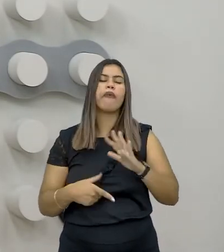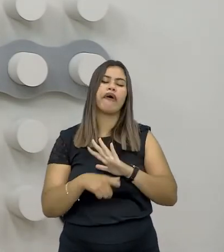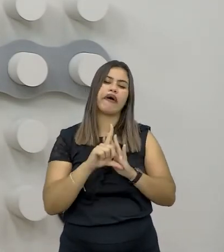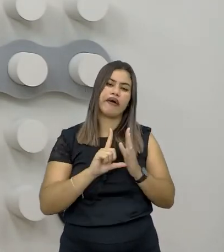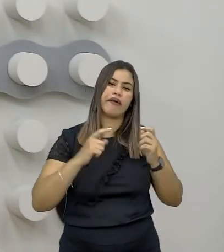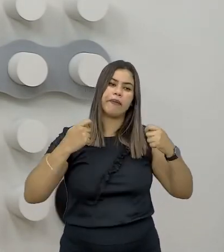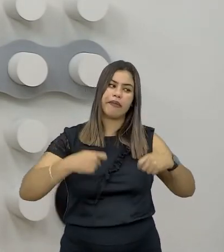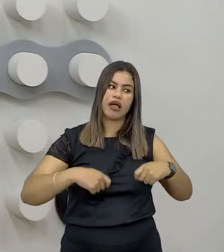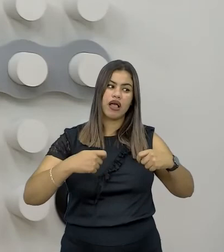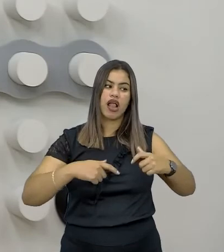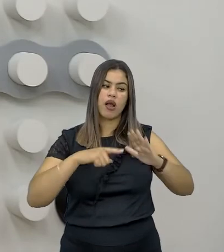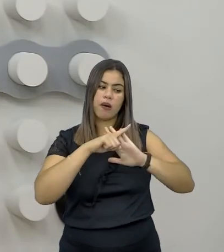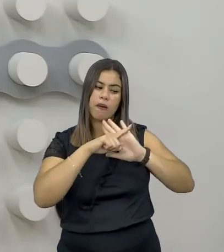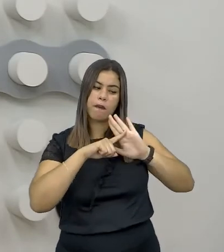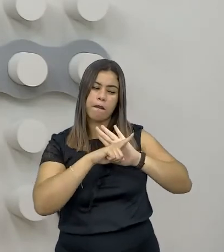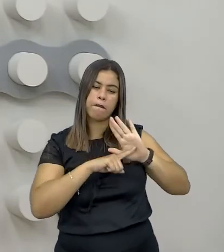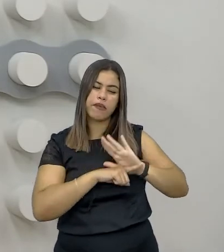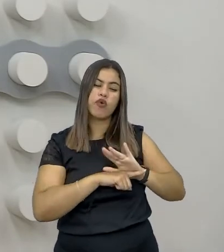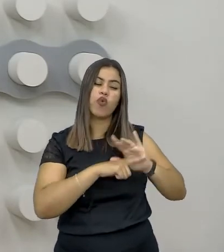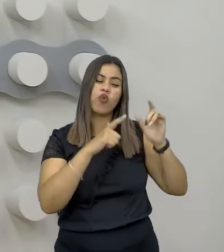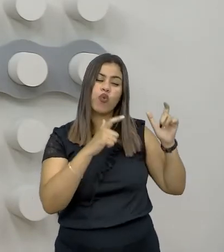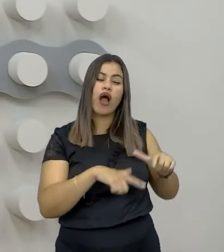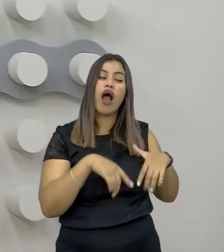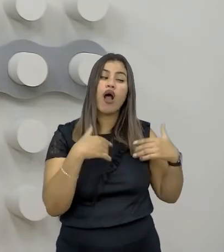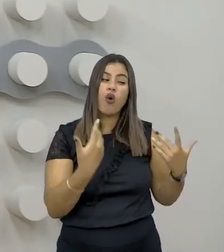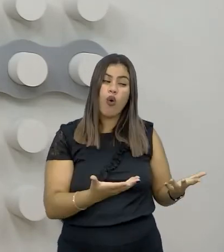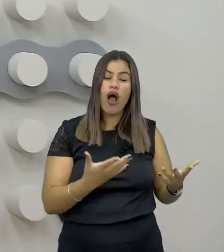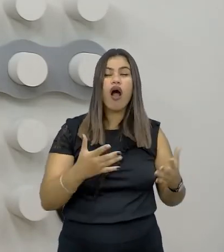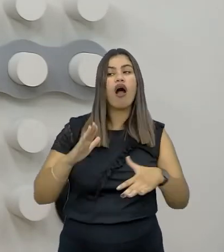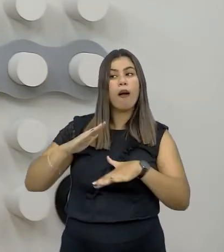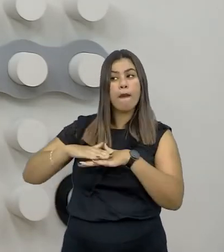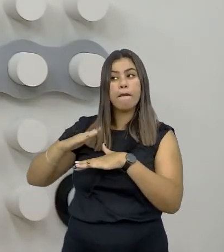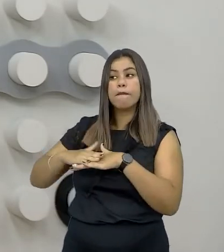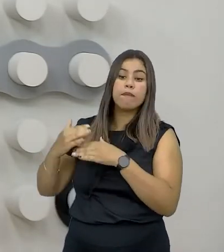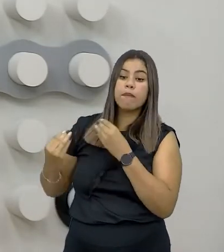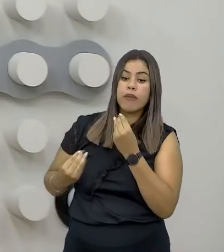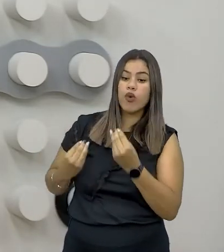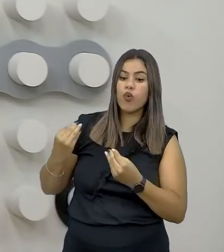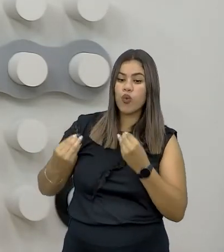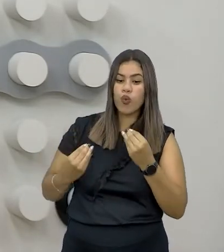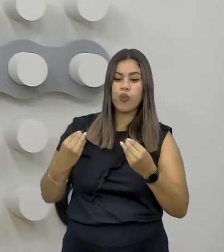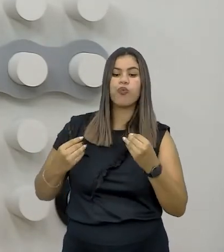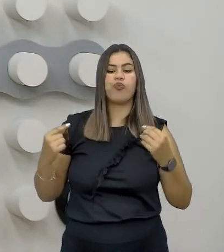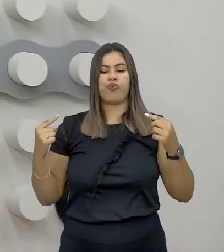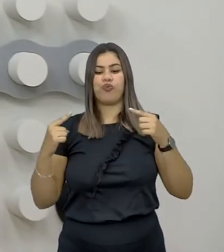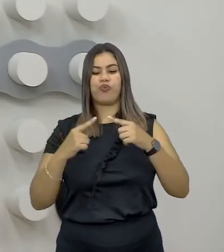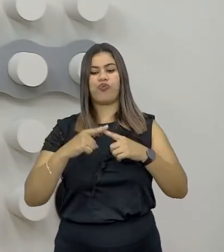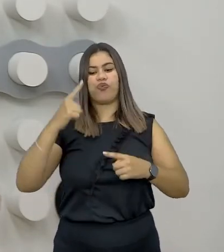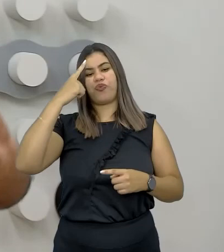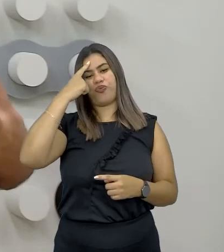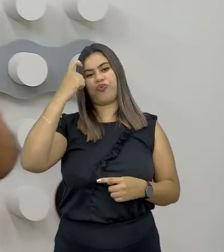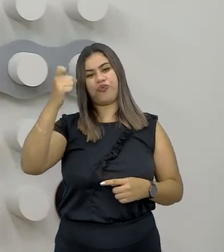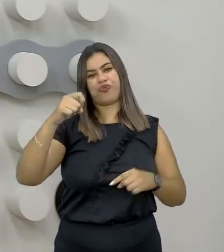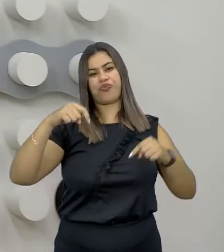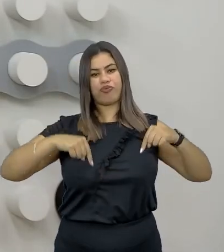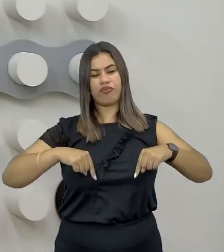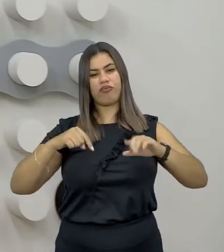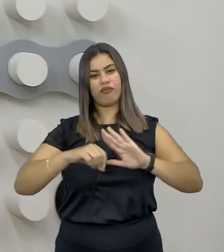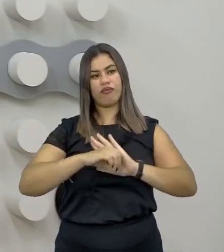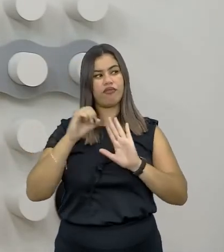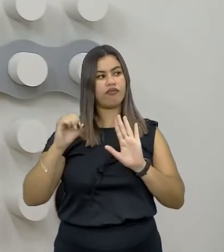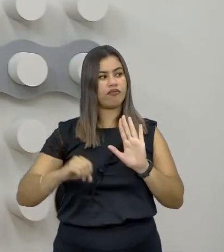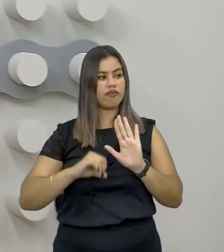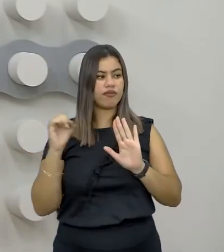procurar onde, deve agir de que forma. Essa que é a ideia que nós estamos seguindo aqui no Centro de Mídias, de integrar